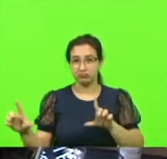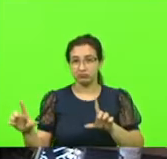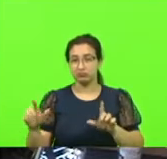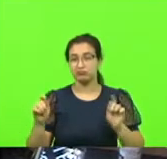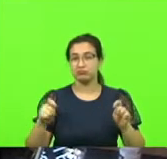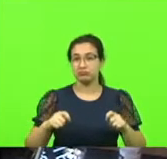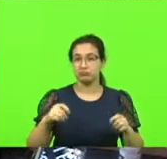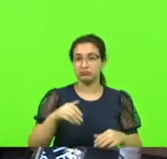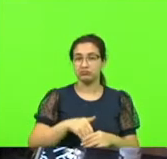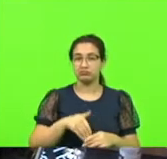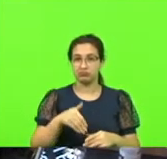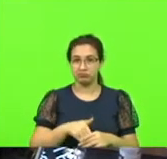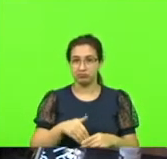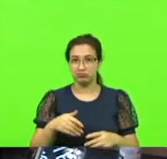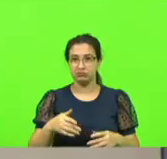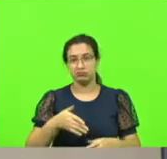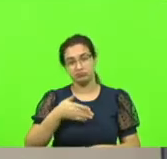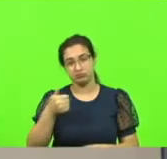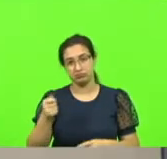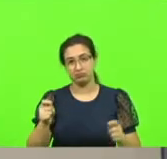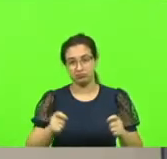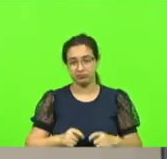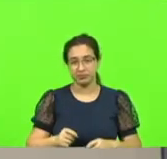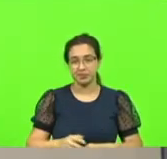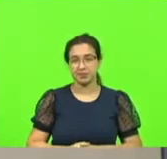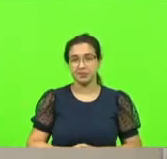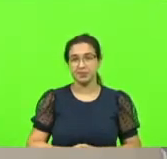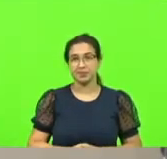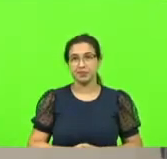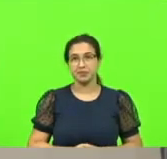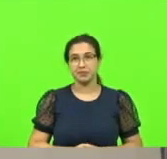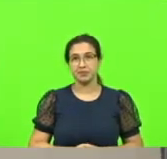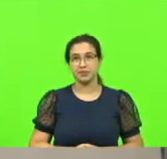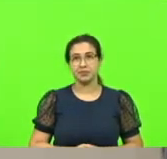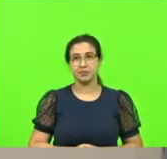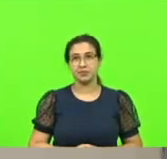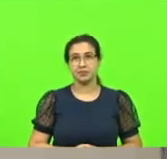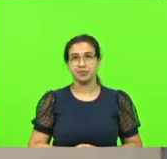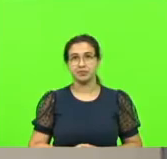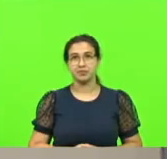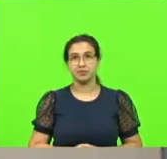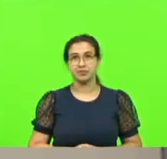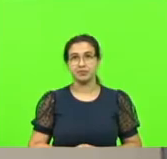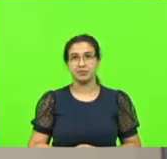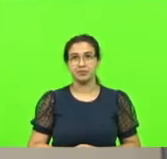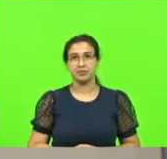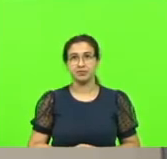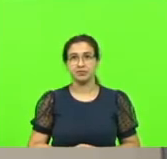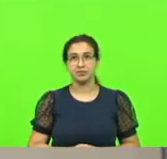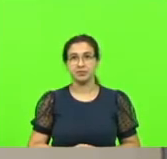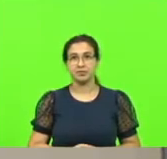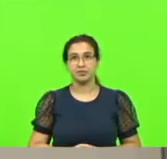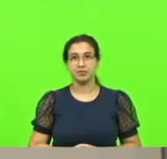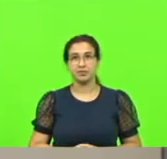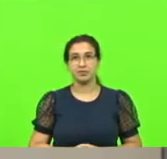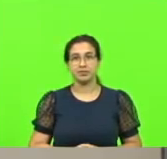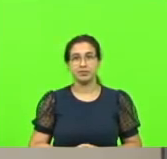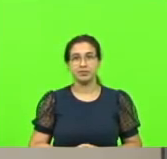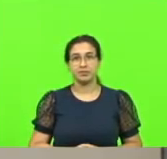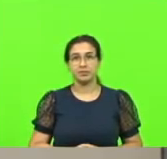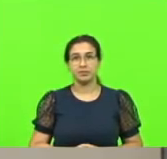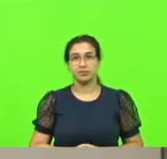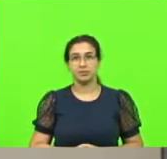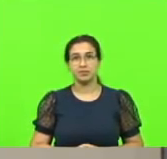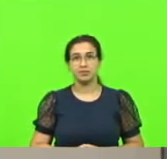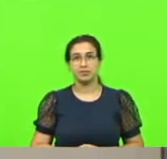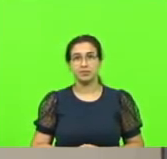fazer uma votação. Peço assessoria que abra o painel para que os senhores e senhoras deputados possam exercer seu direito de voto. Deputado Milton Obos,